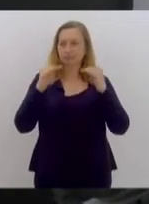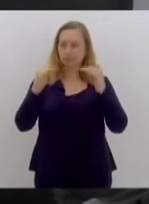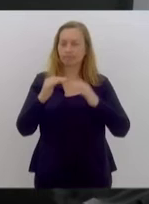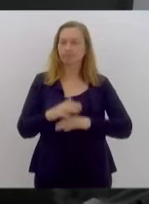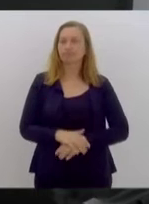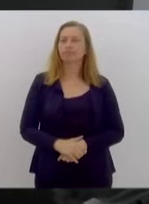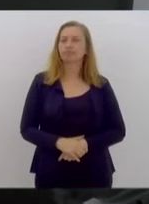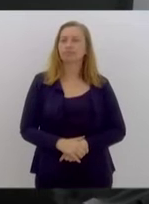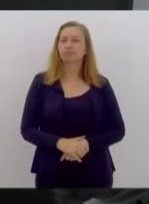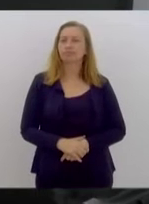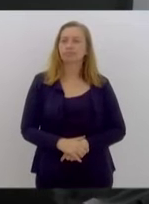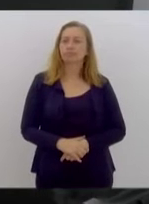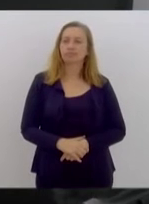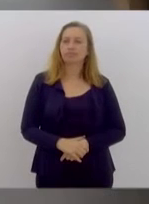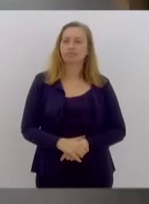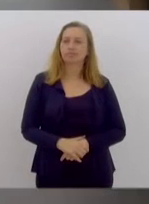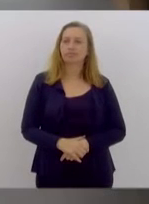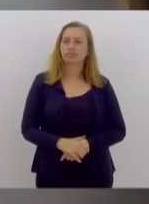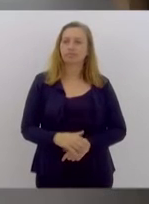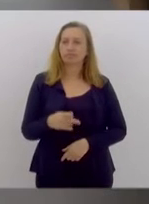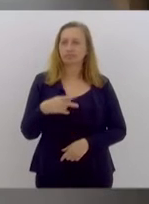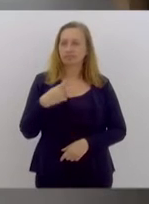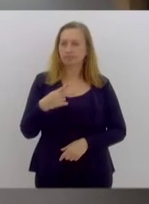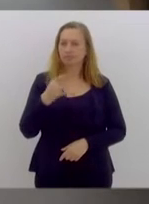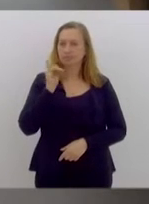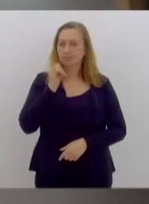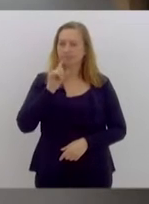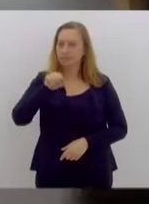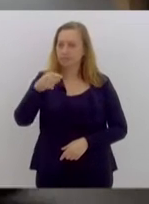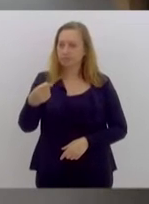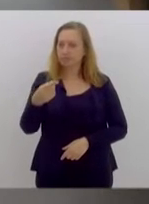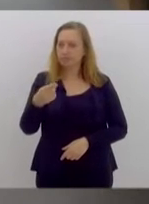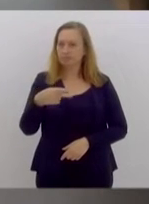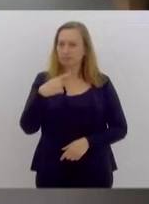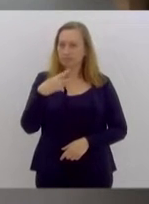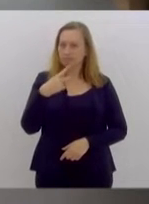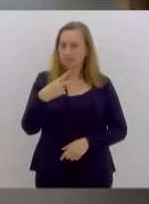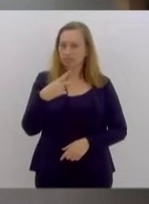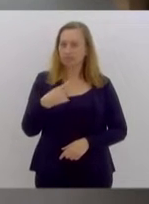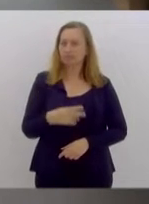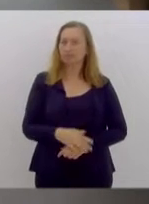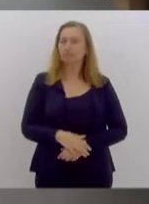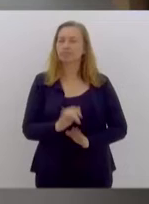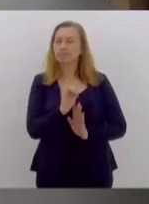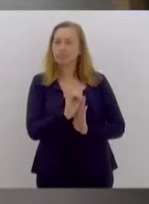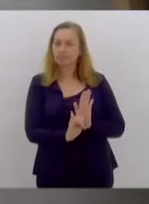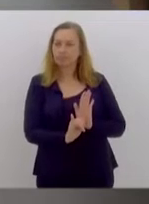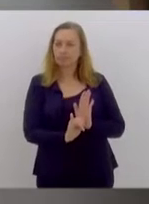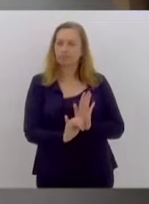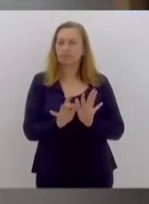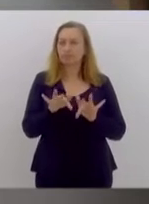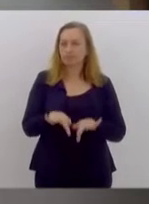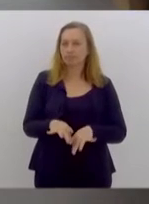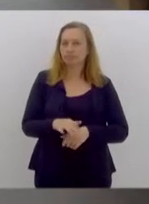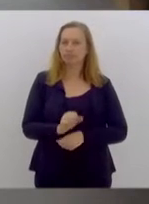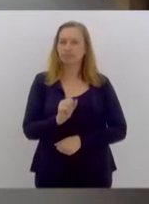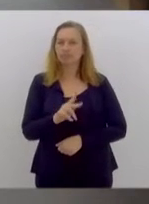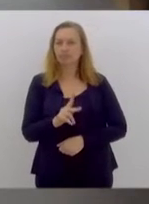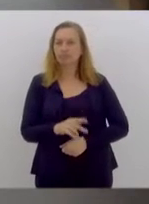primeira Senhora da palavra o relator porque depois a gente faria os comentários do relatório final